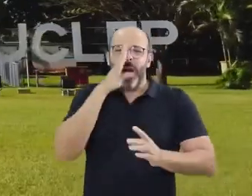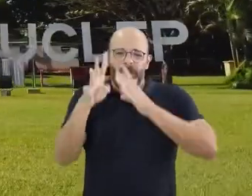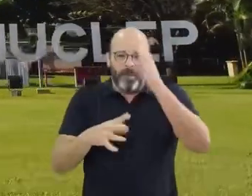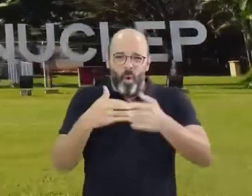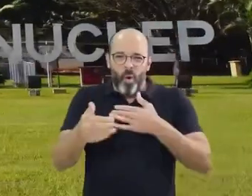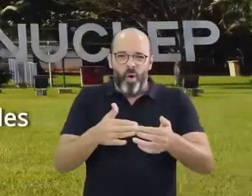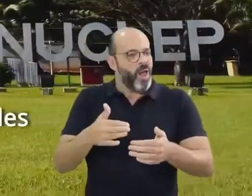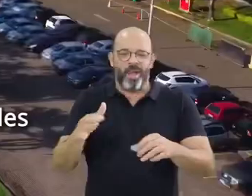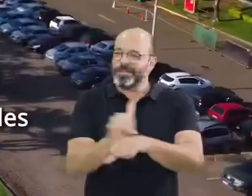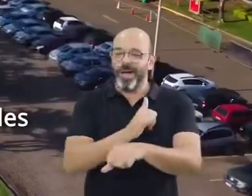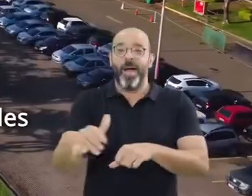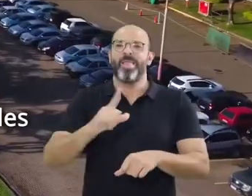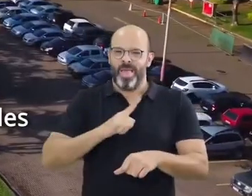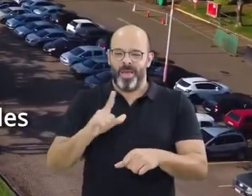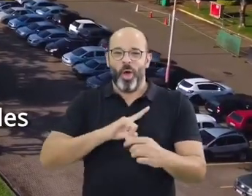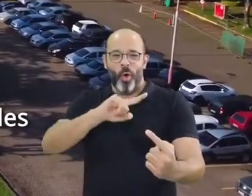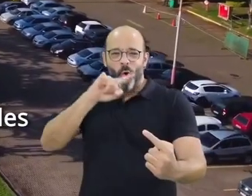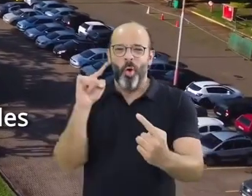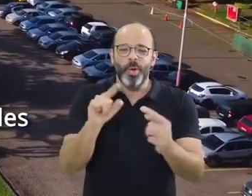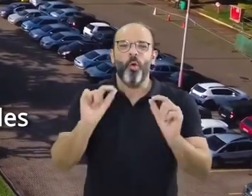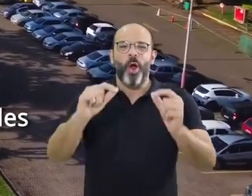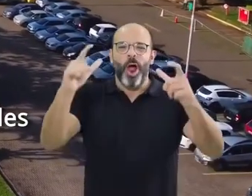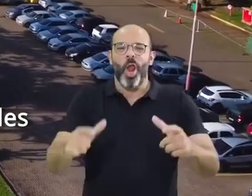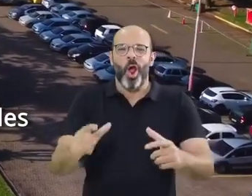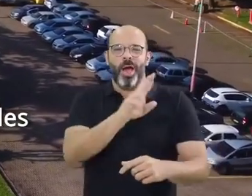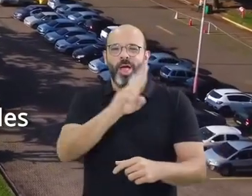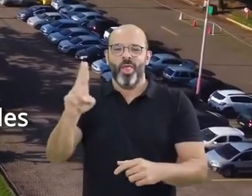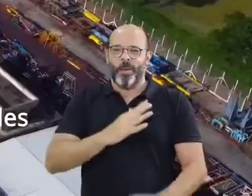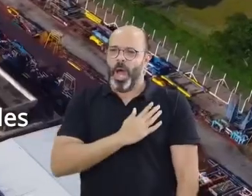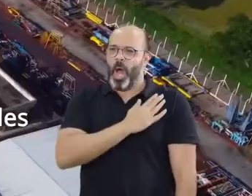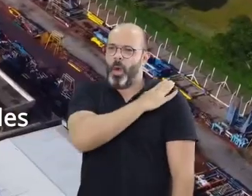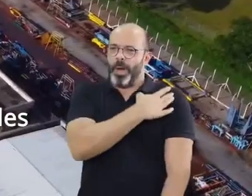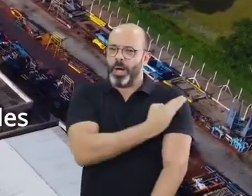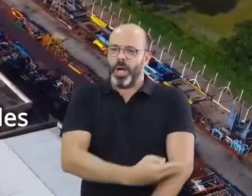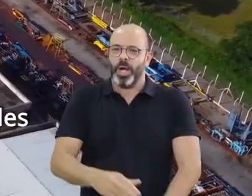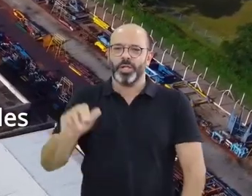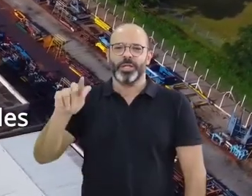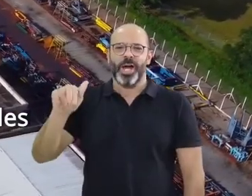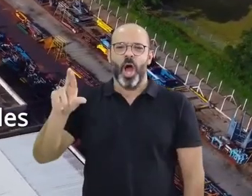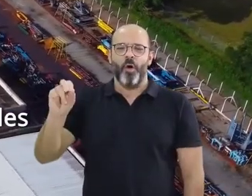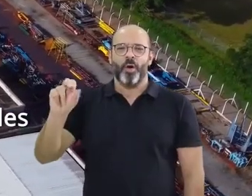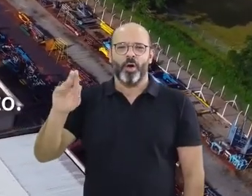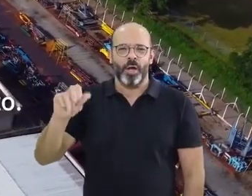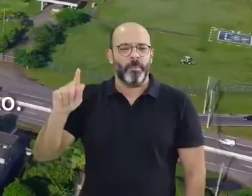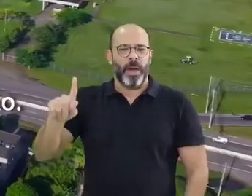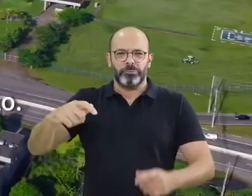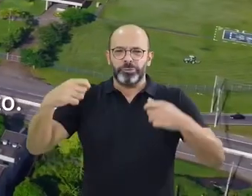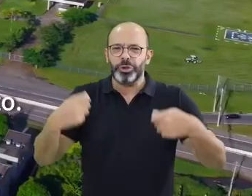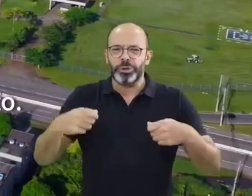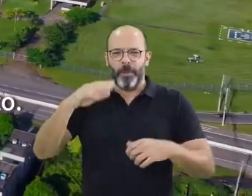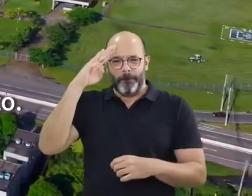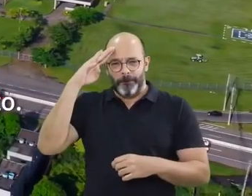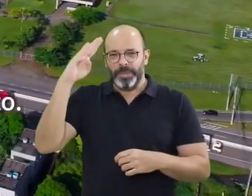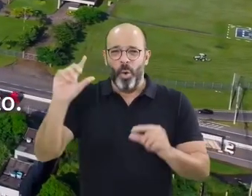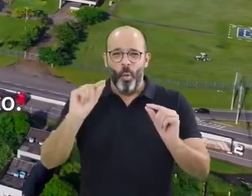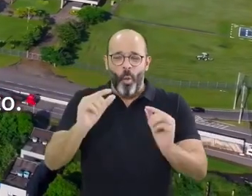é aleatória. Estamos estrategicamente localizados para atender com prioridade as necessidades da central